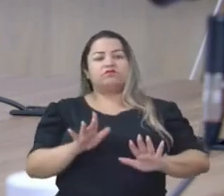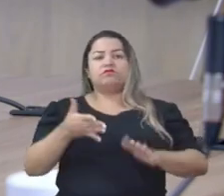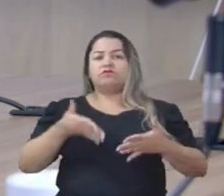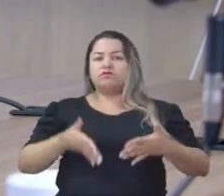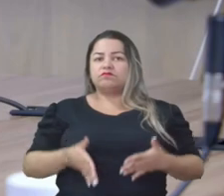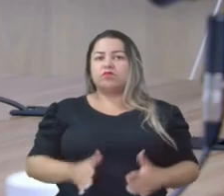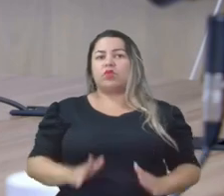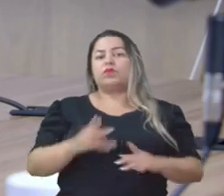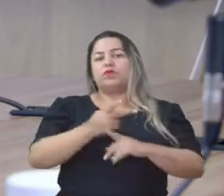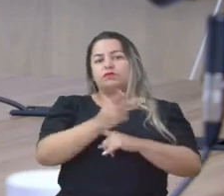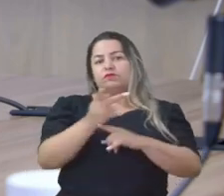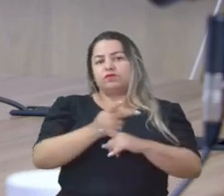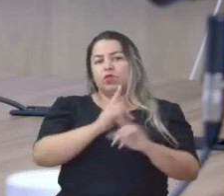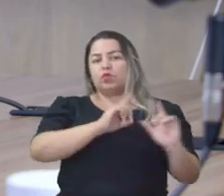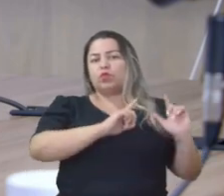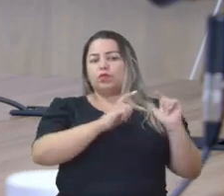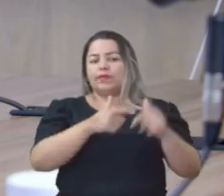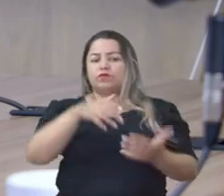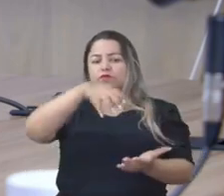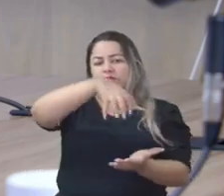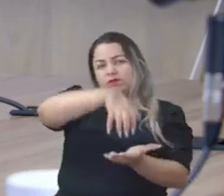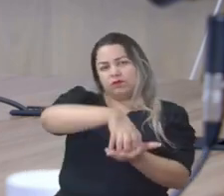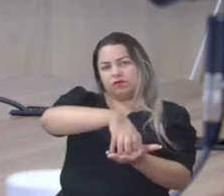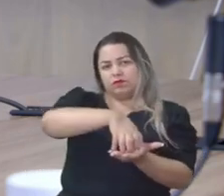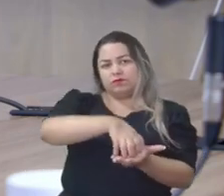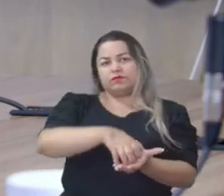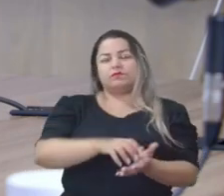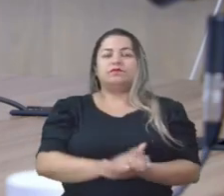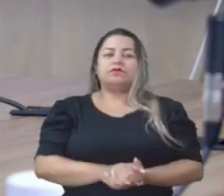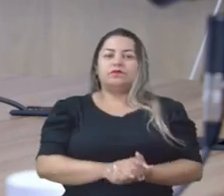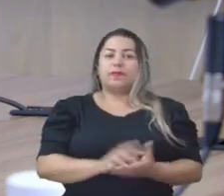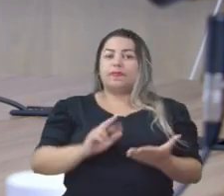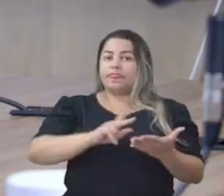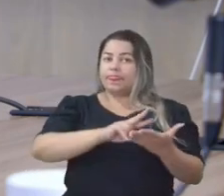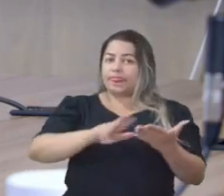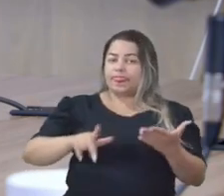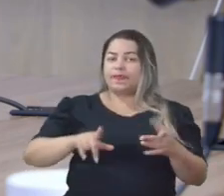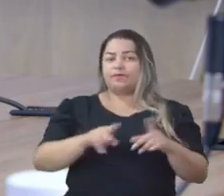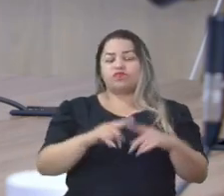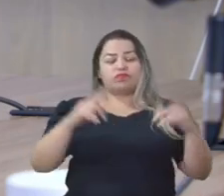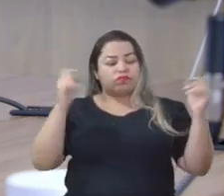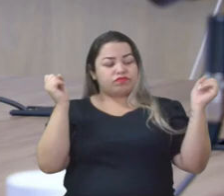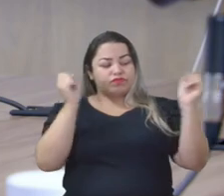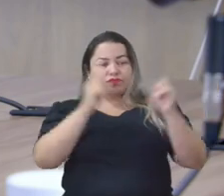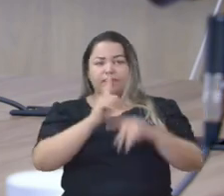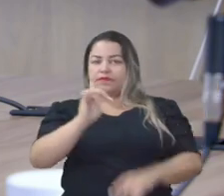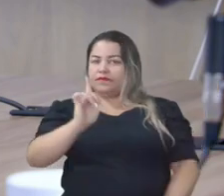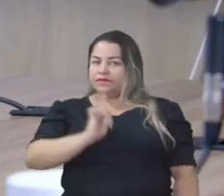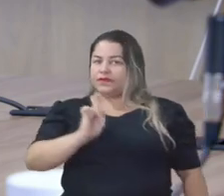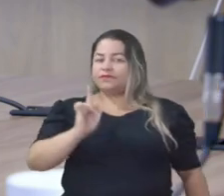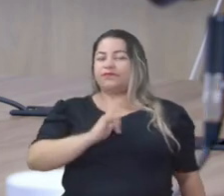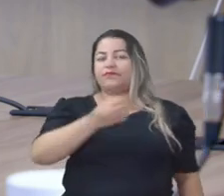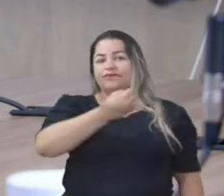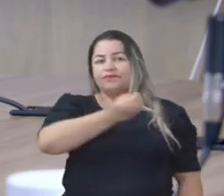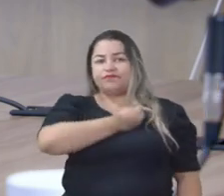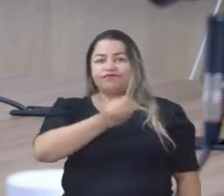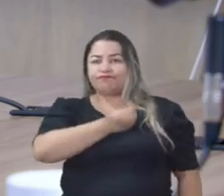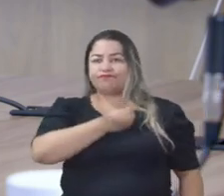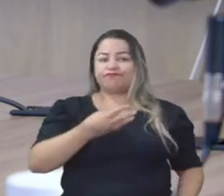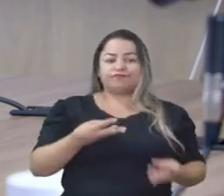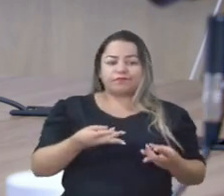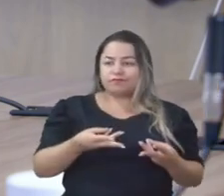foram buscar essa ancestralidade no território. Então, são tantas questões assim que é difícil ter esse número exato, porque